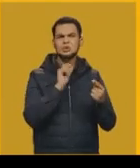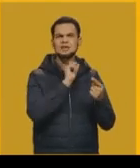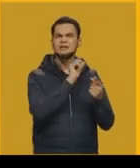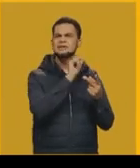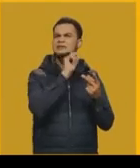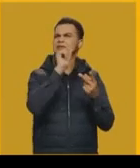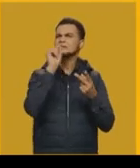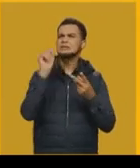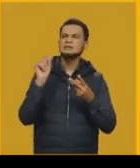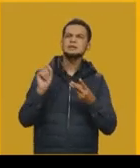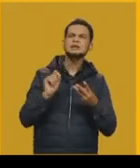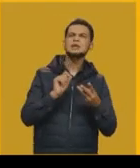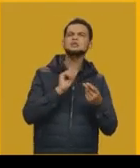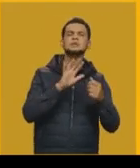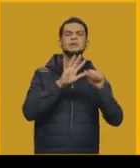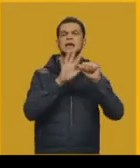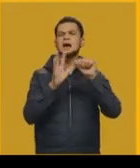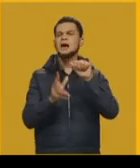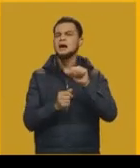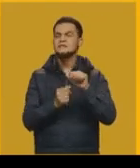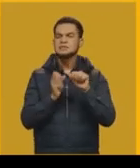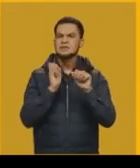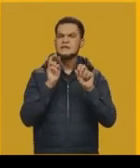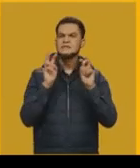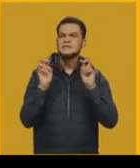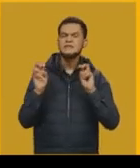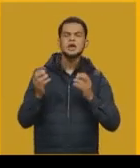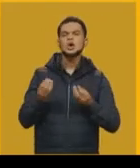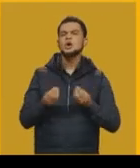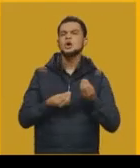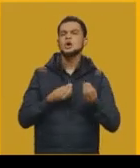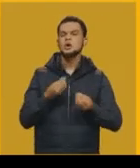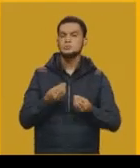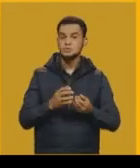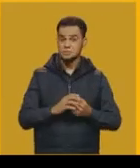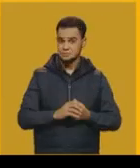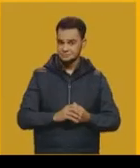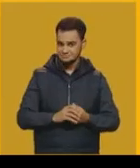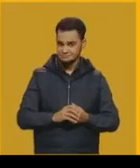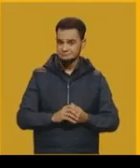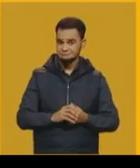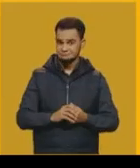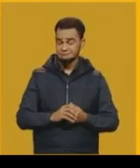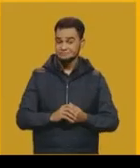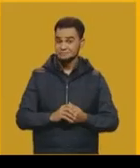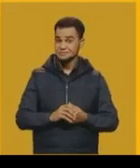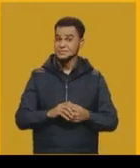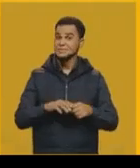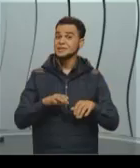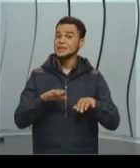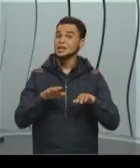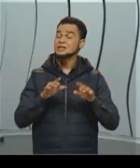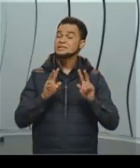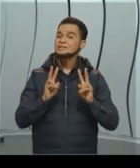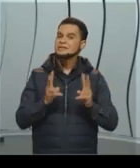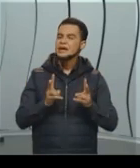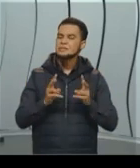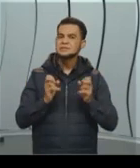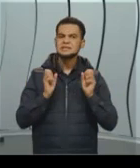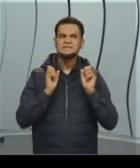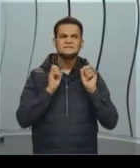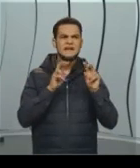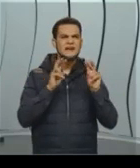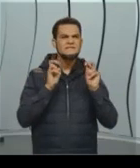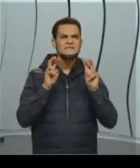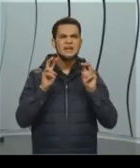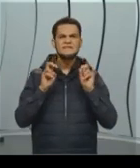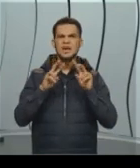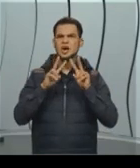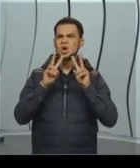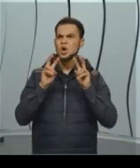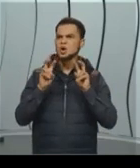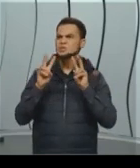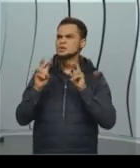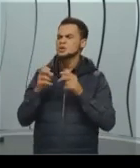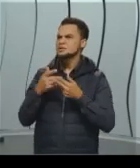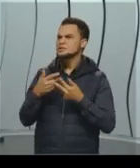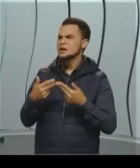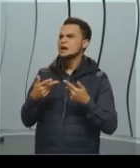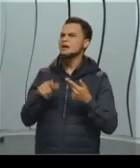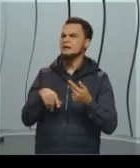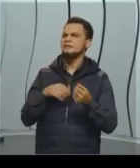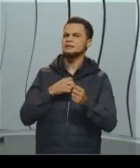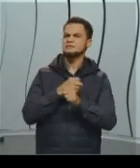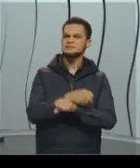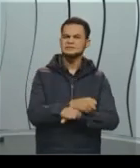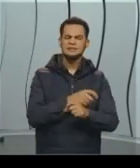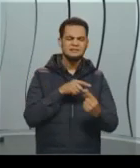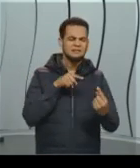estudou sobre a história da África que não estava relacionado à escravidão? São questões muito importantes para motivar